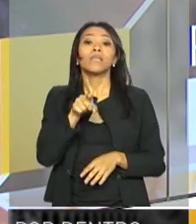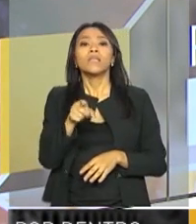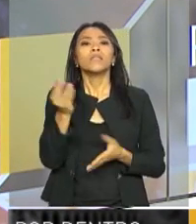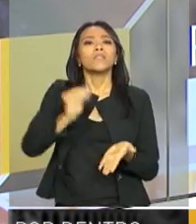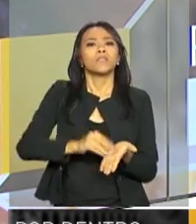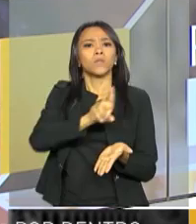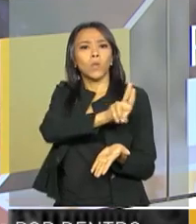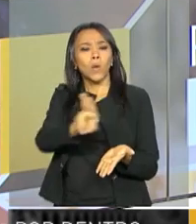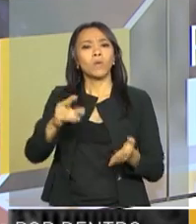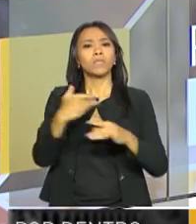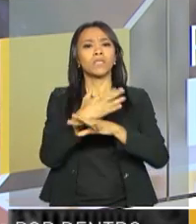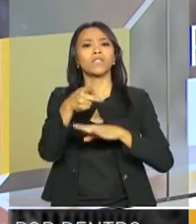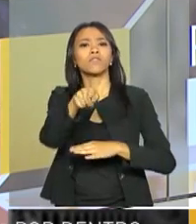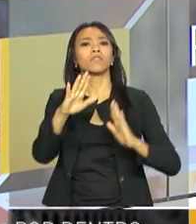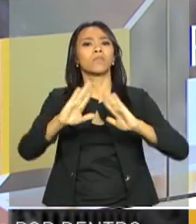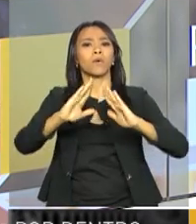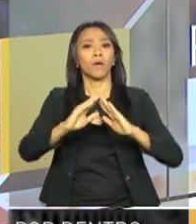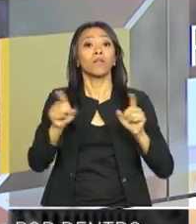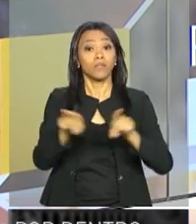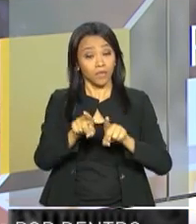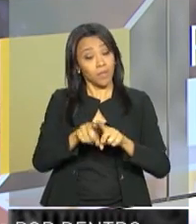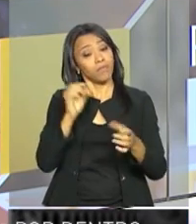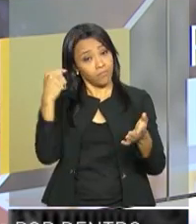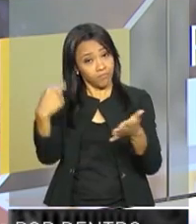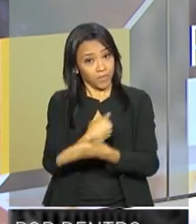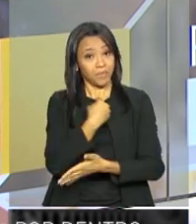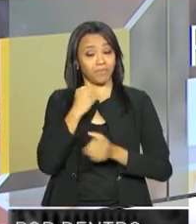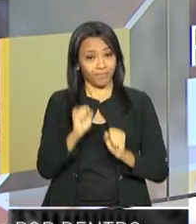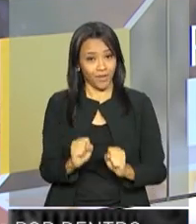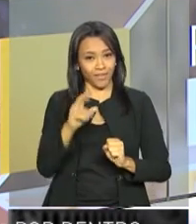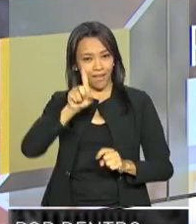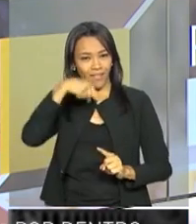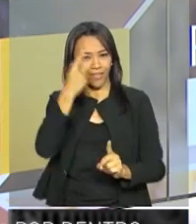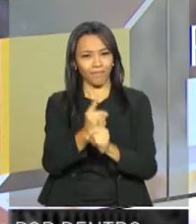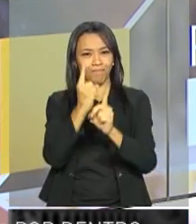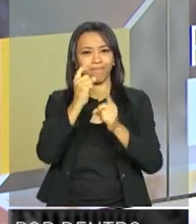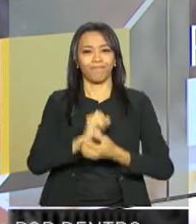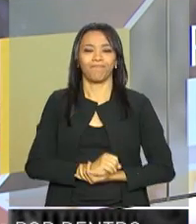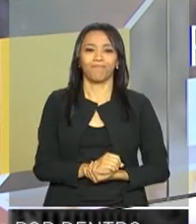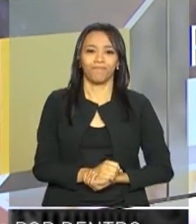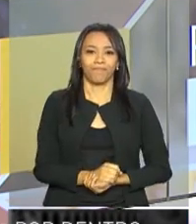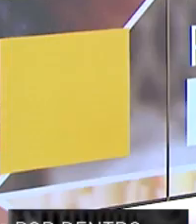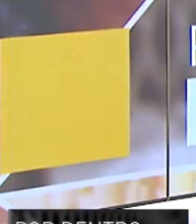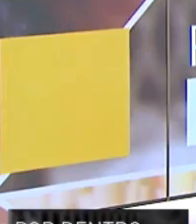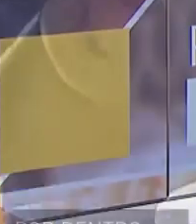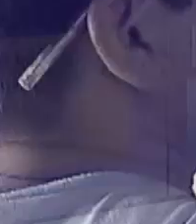informe seu nome a cidade onde você mora e faça sua pergunta até a próxima